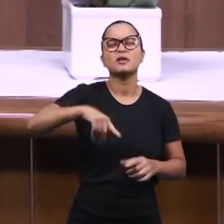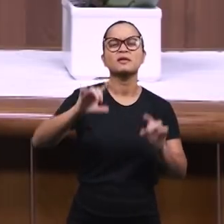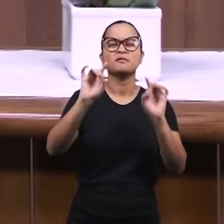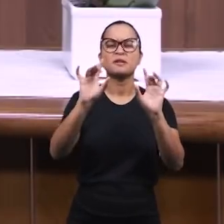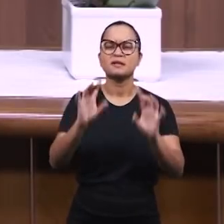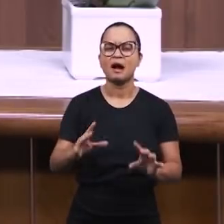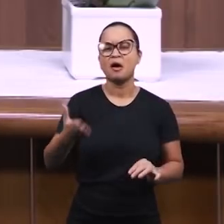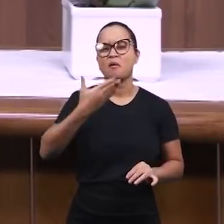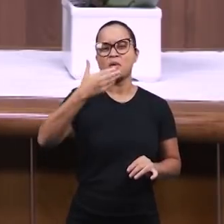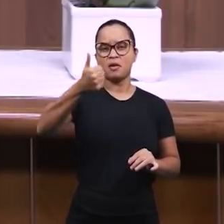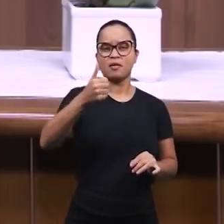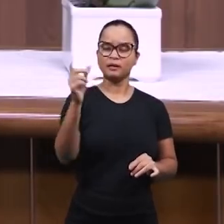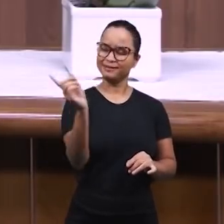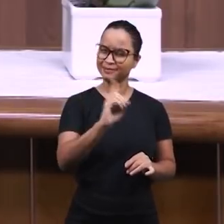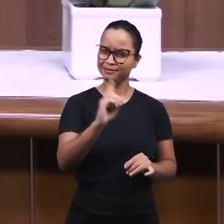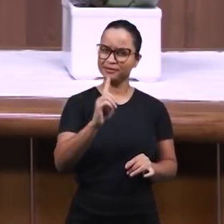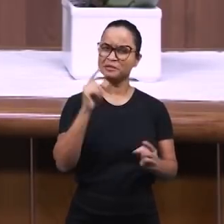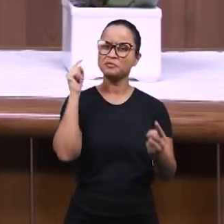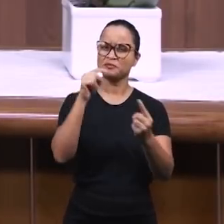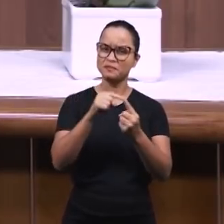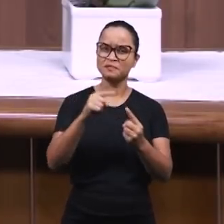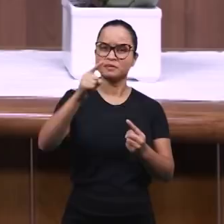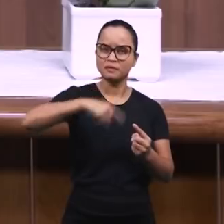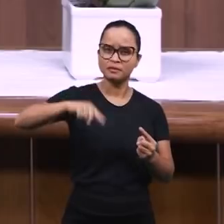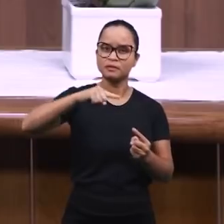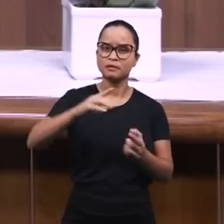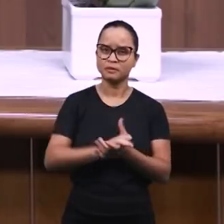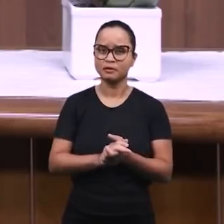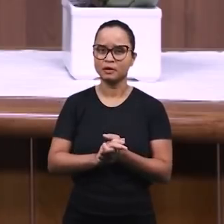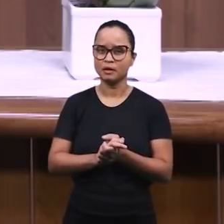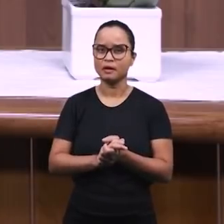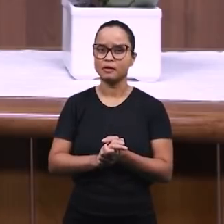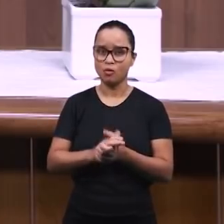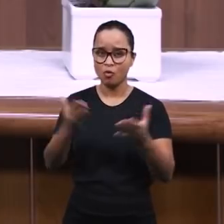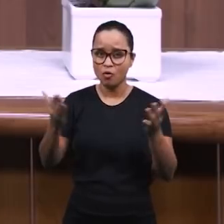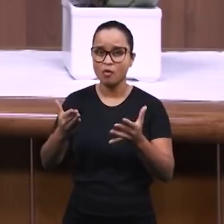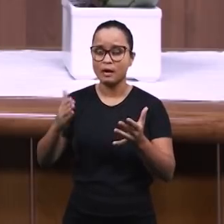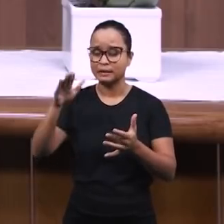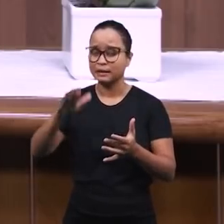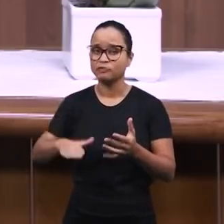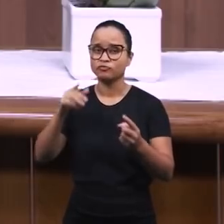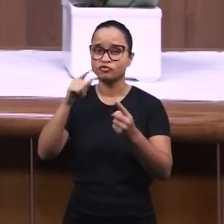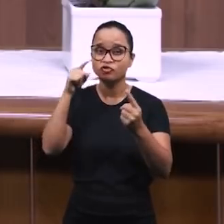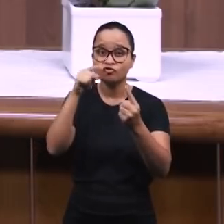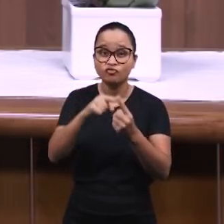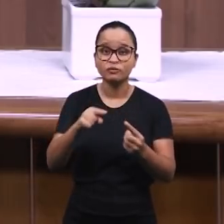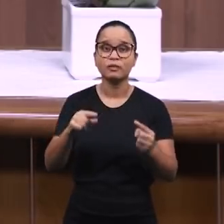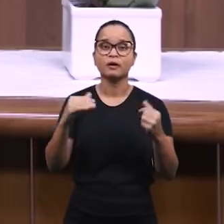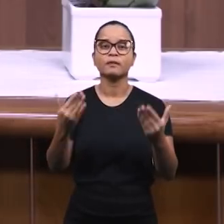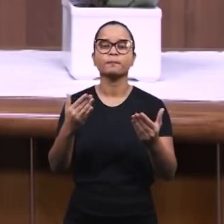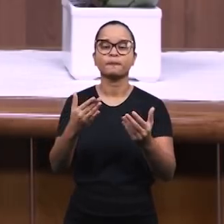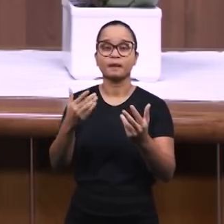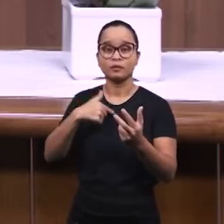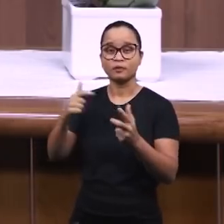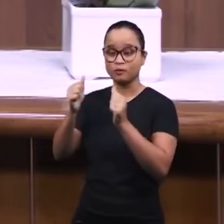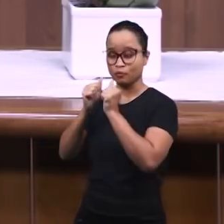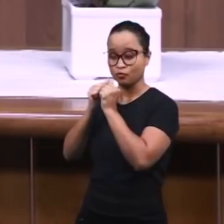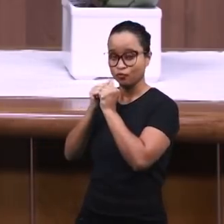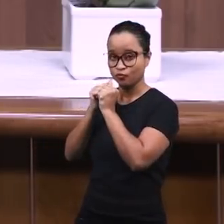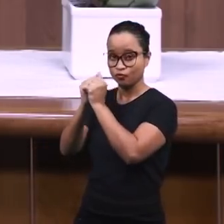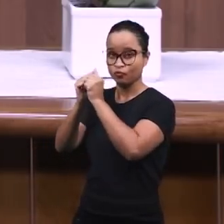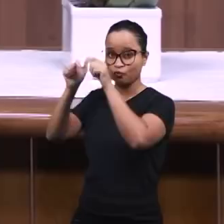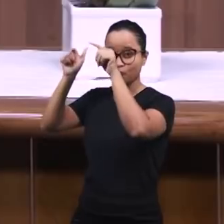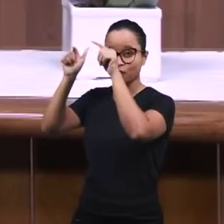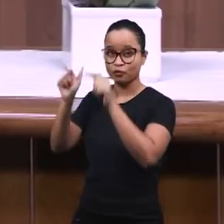os melhores, não é esse o nosso objetivo em transmitir essa palavra nessa tarde, mas porque o que queremos é estar